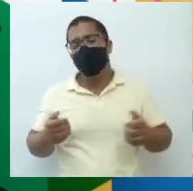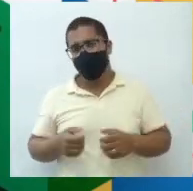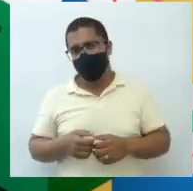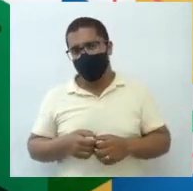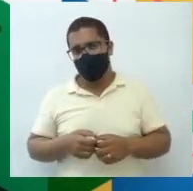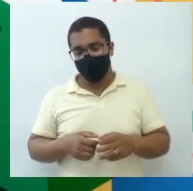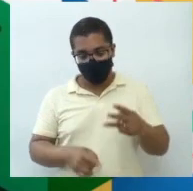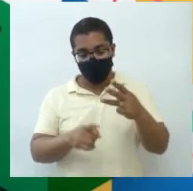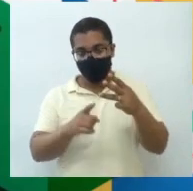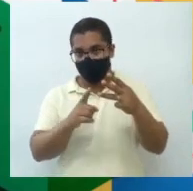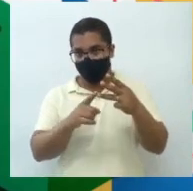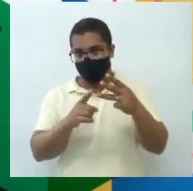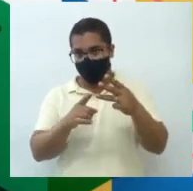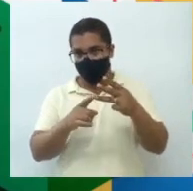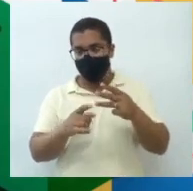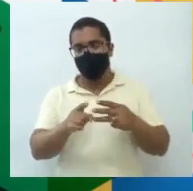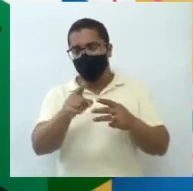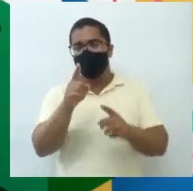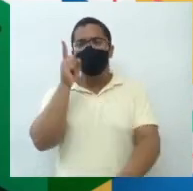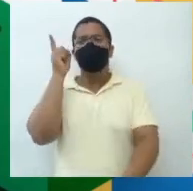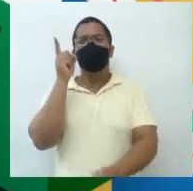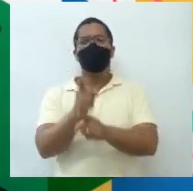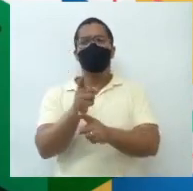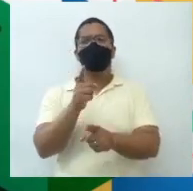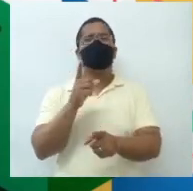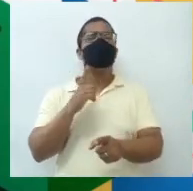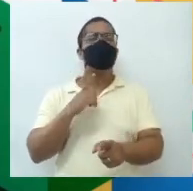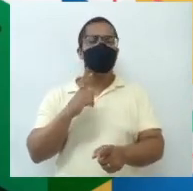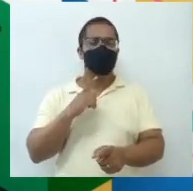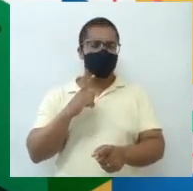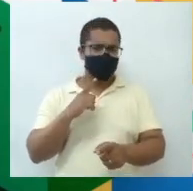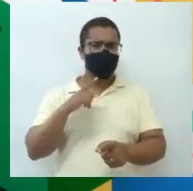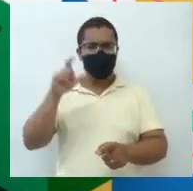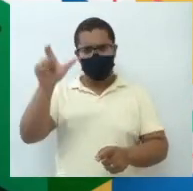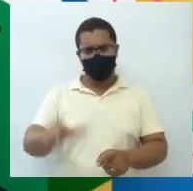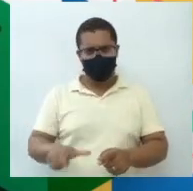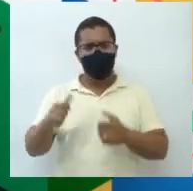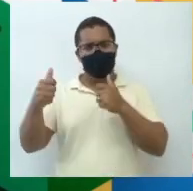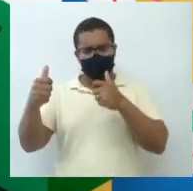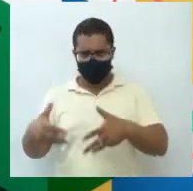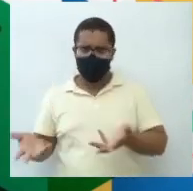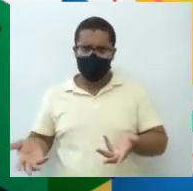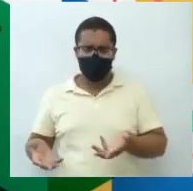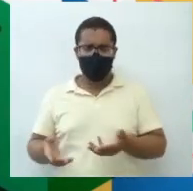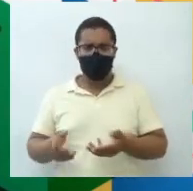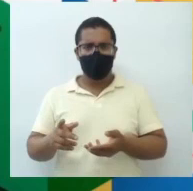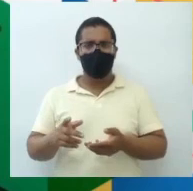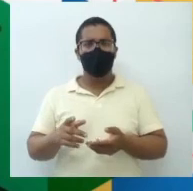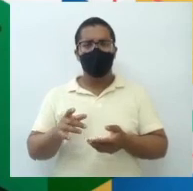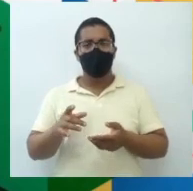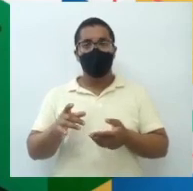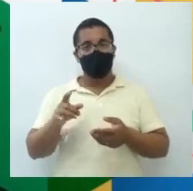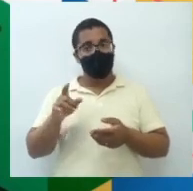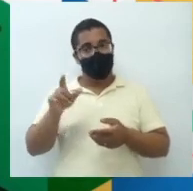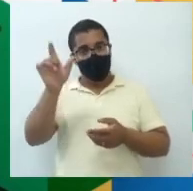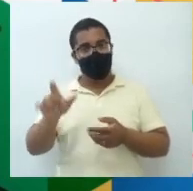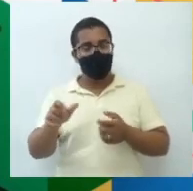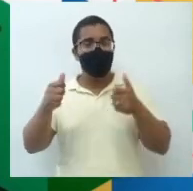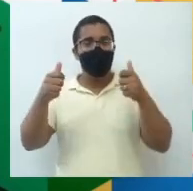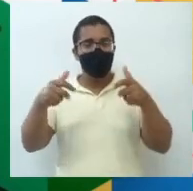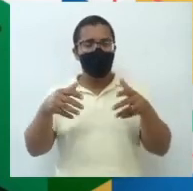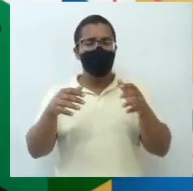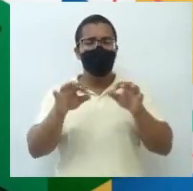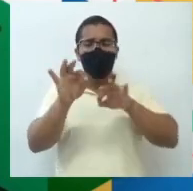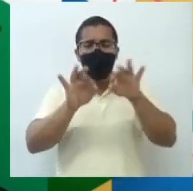a terceira questão que você vai encontrar muito nas obras de habermas é o seguinte é ele começa agora a